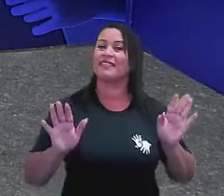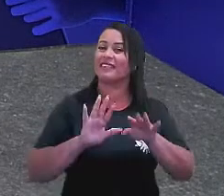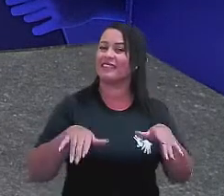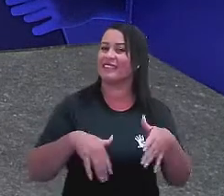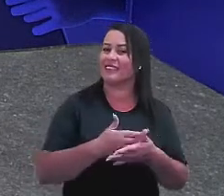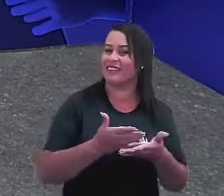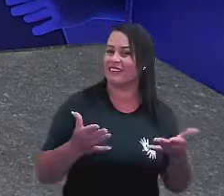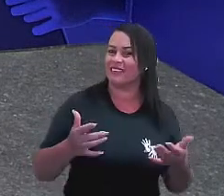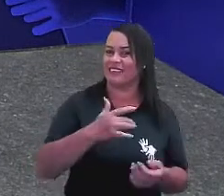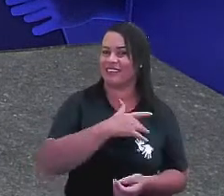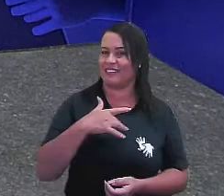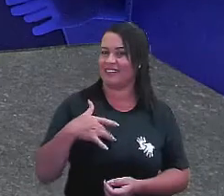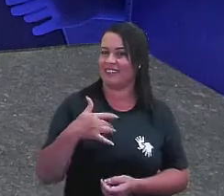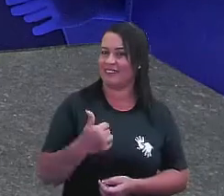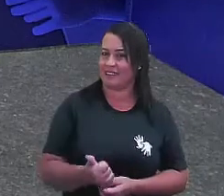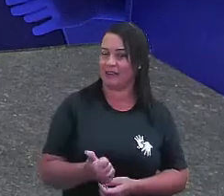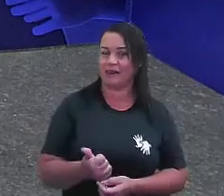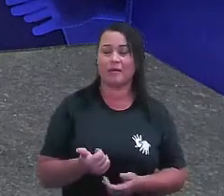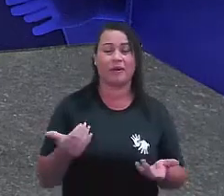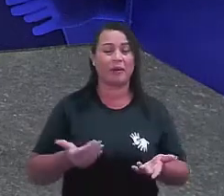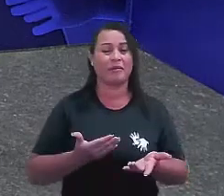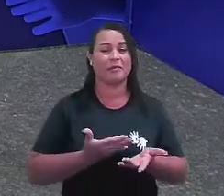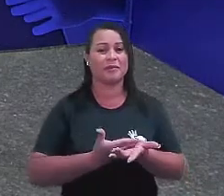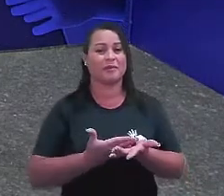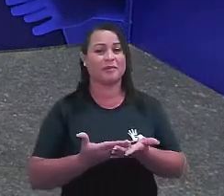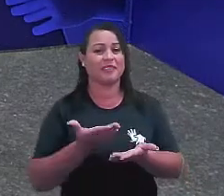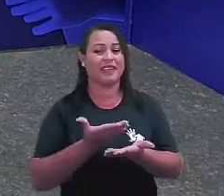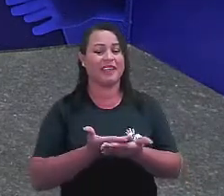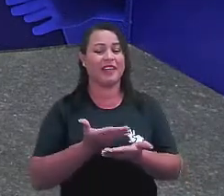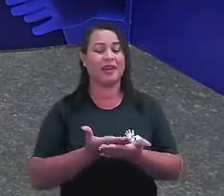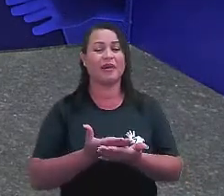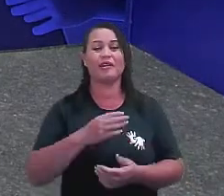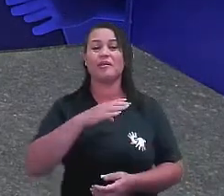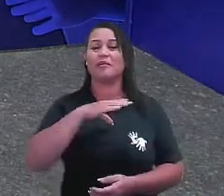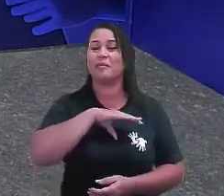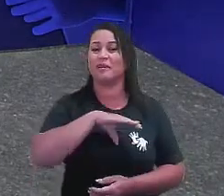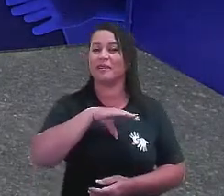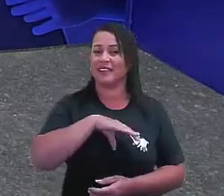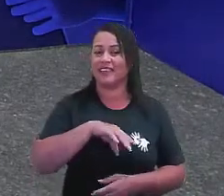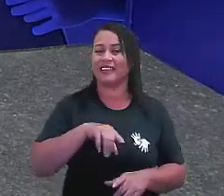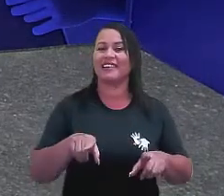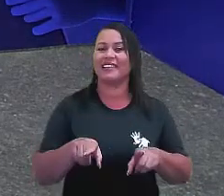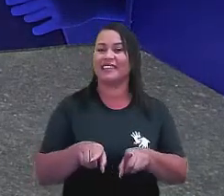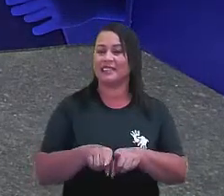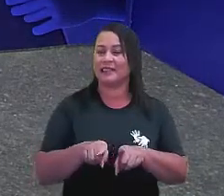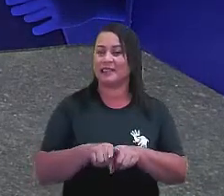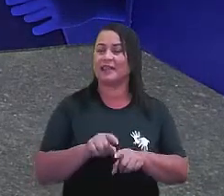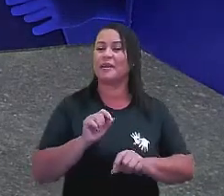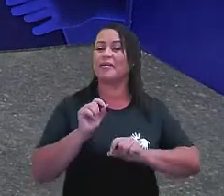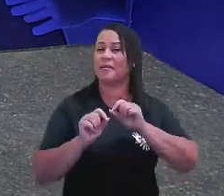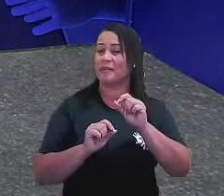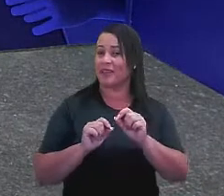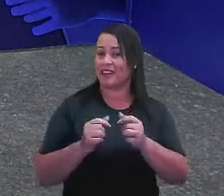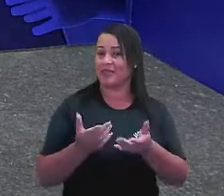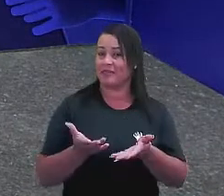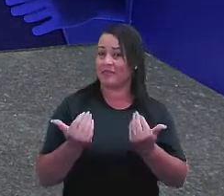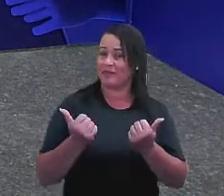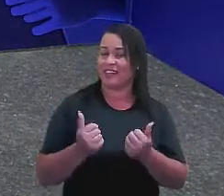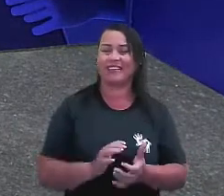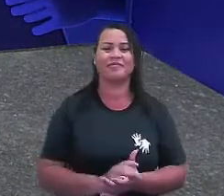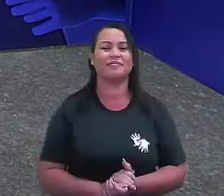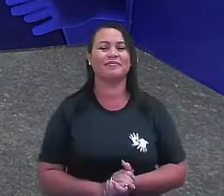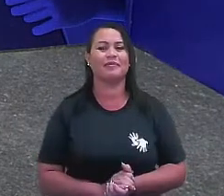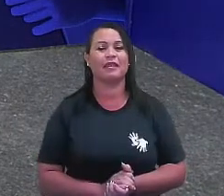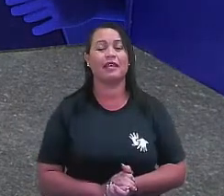Olá, pessoal, tudo bem com vocês? Vamos dar início à nossa aula de fortalecimento pedagógico de língua portuguesa, tá